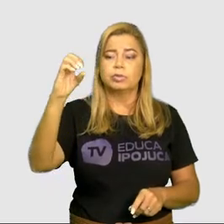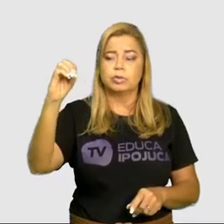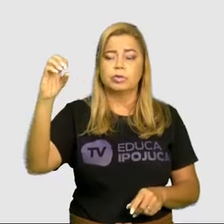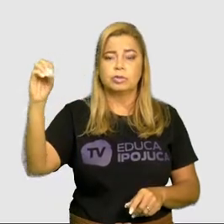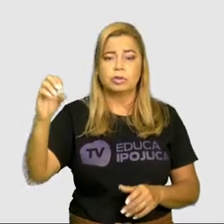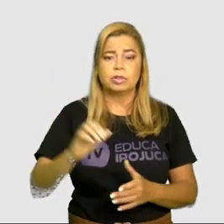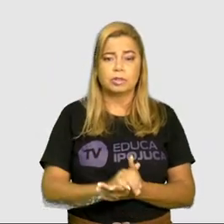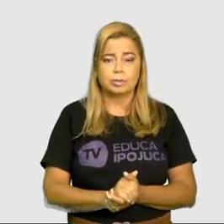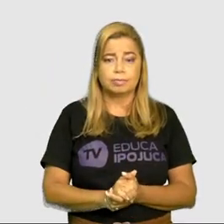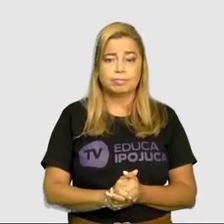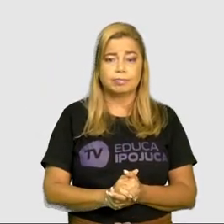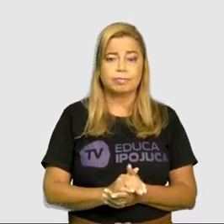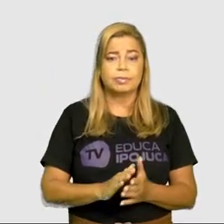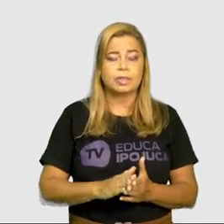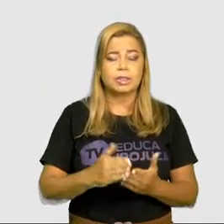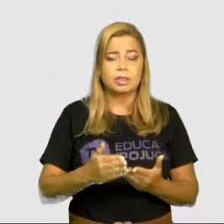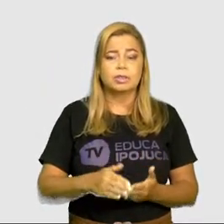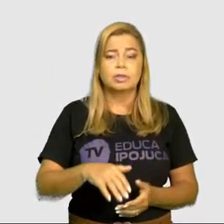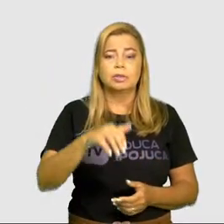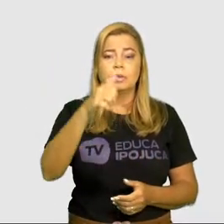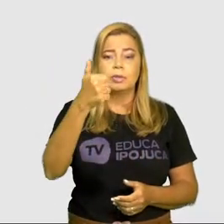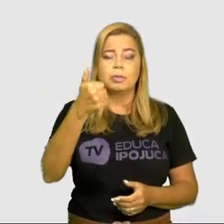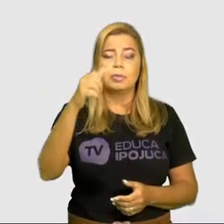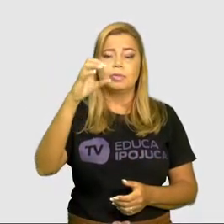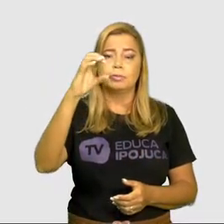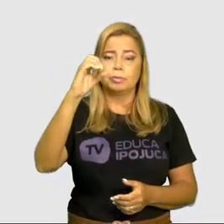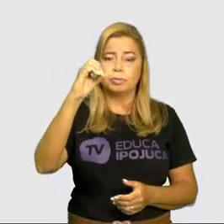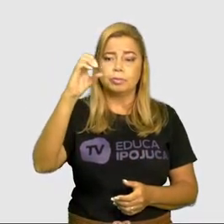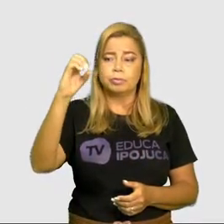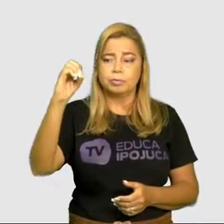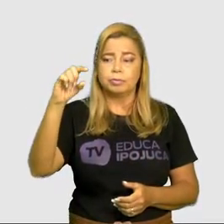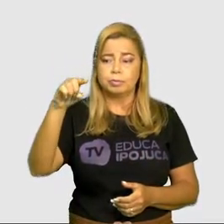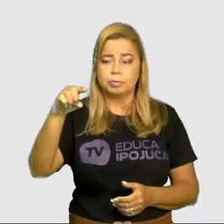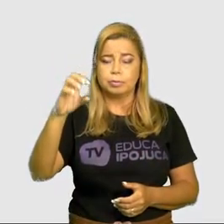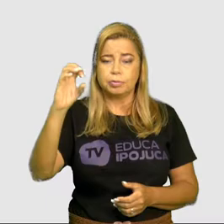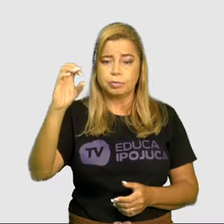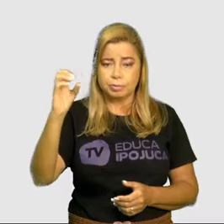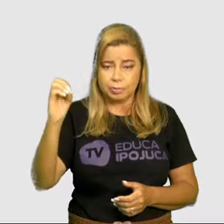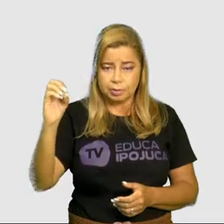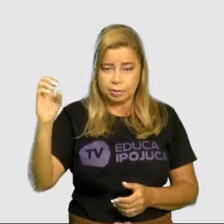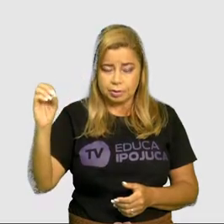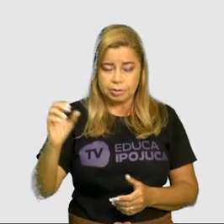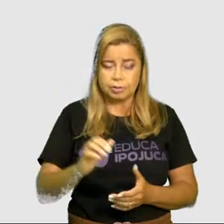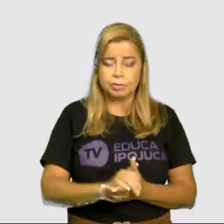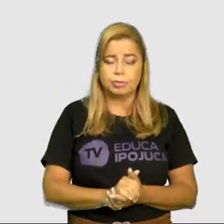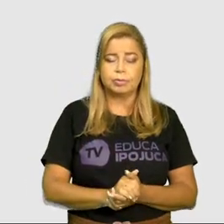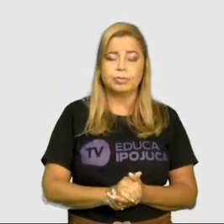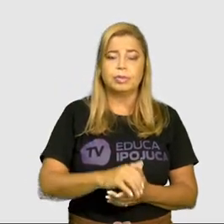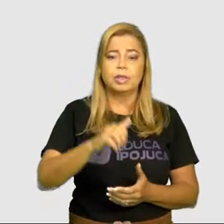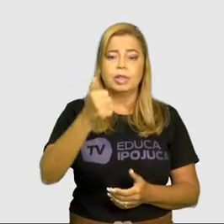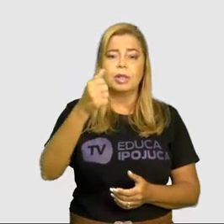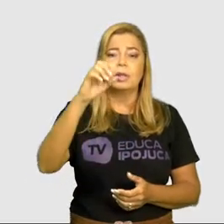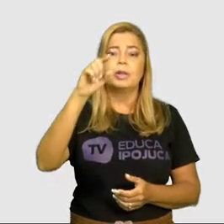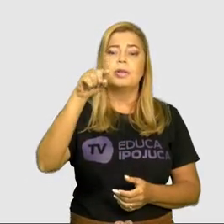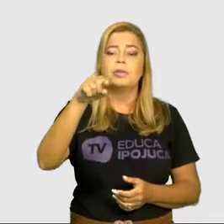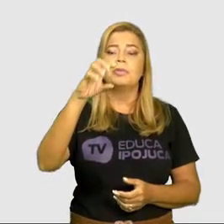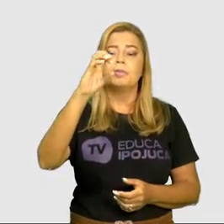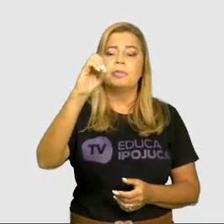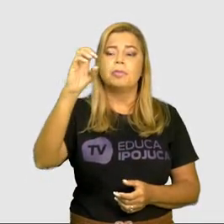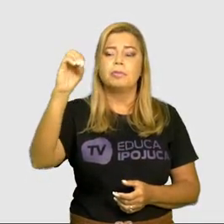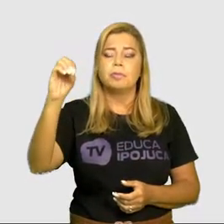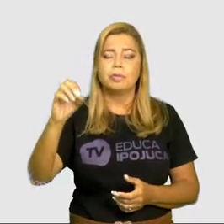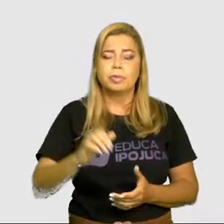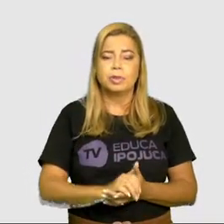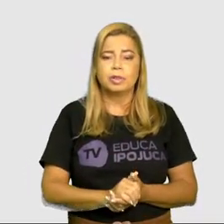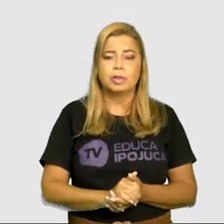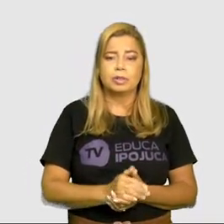mais 1000 mais 1000 temos cinco de mil eu tenho cinco de mil eu tenho 5.000